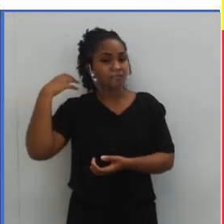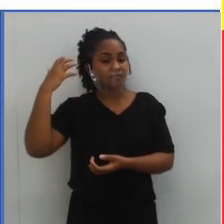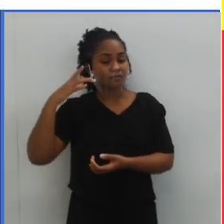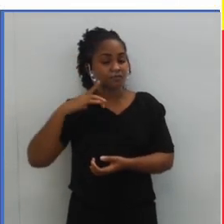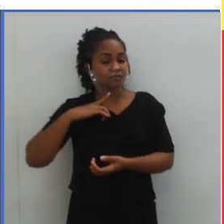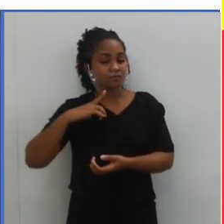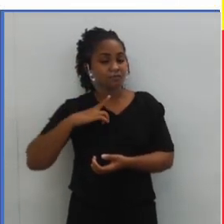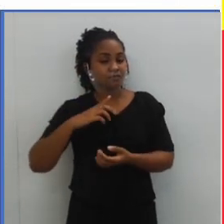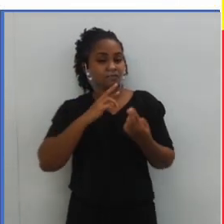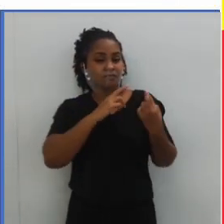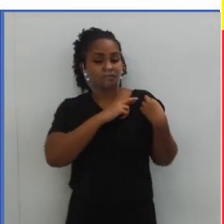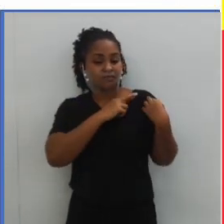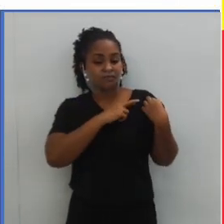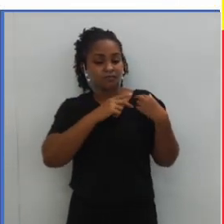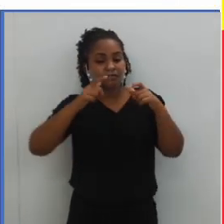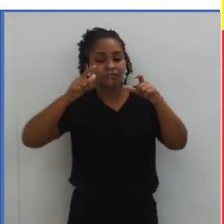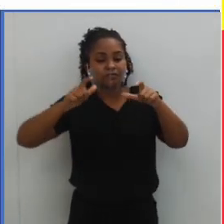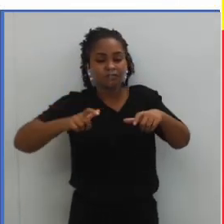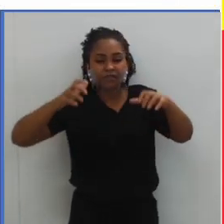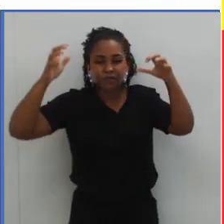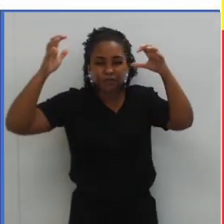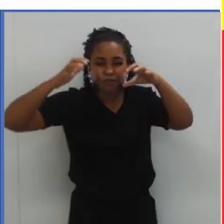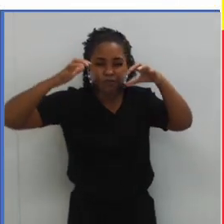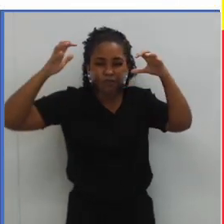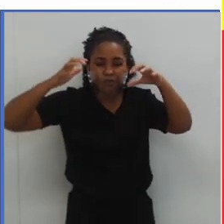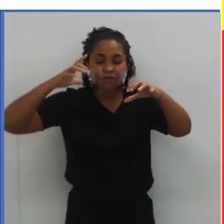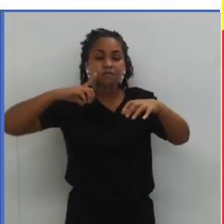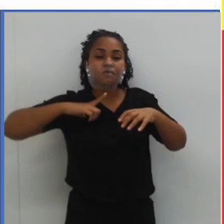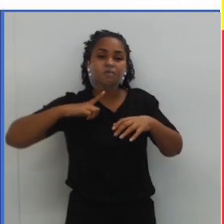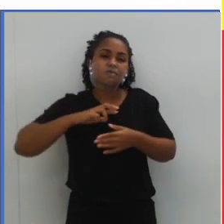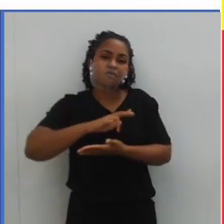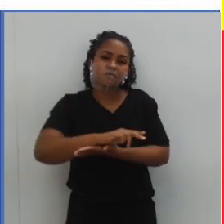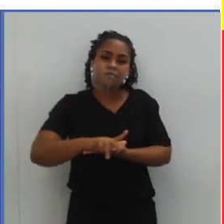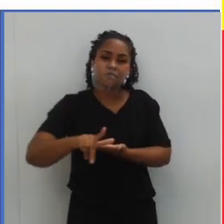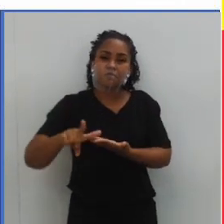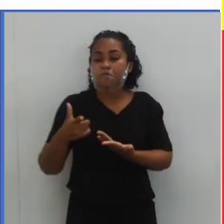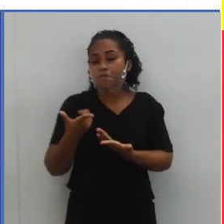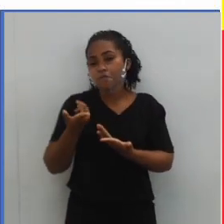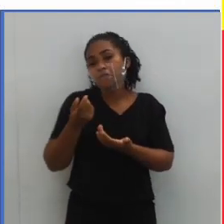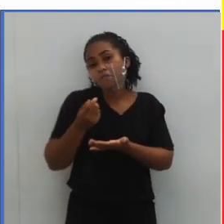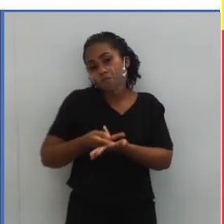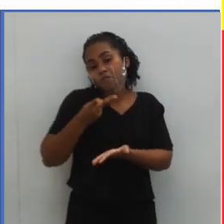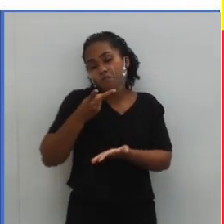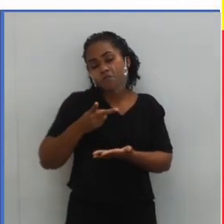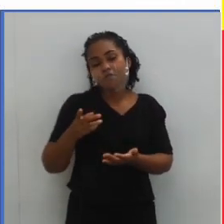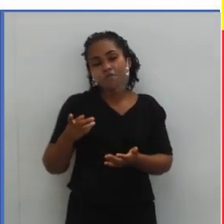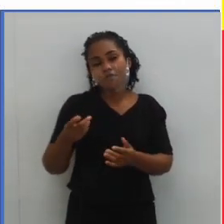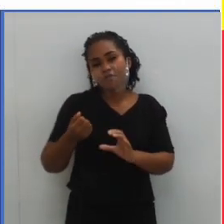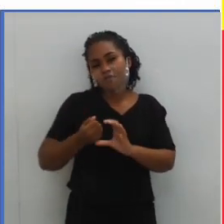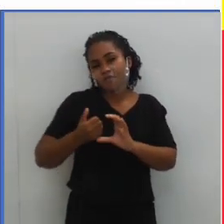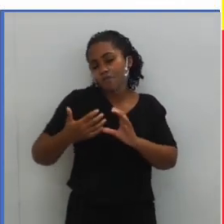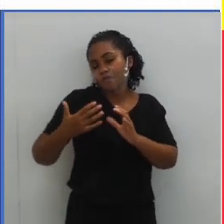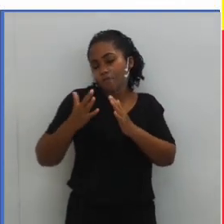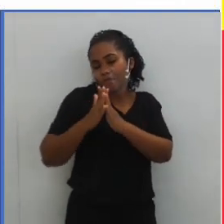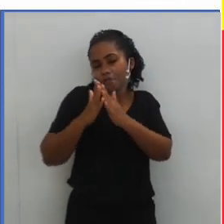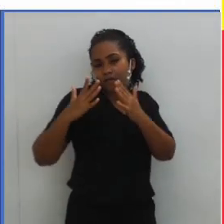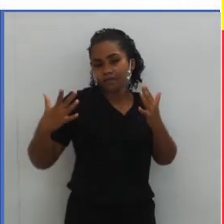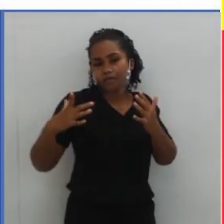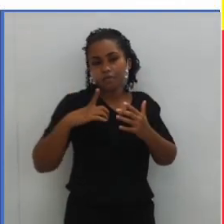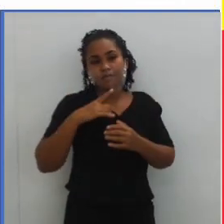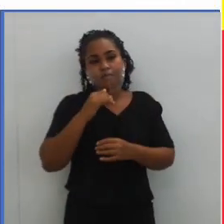responsáveis pelos sons, ambientes e efeitos sonoros. Existem efeitos sonoros que são maravilhosos.